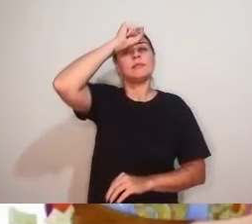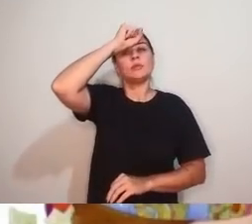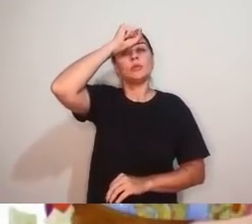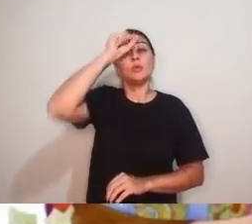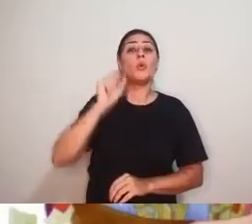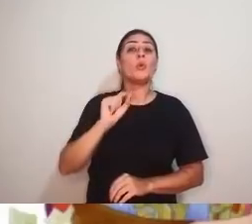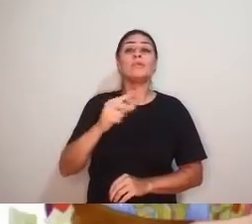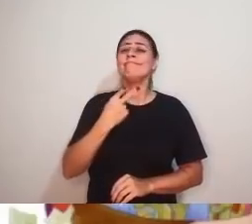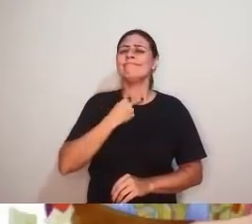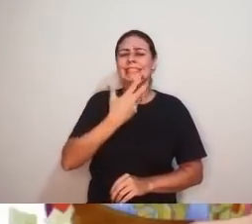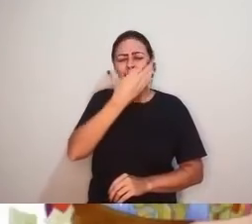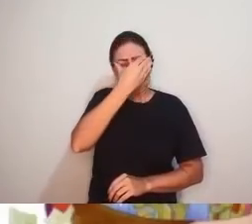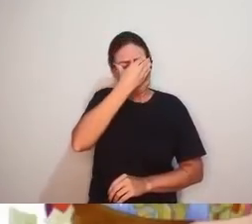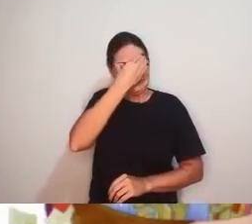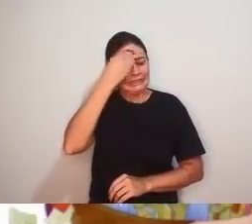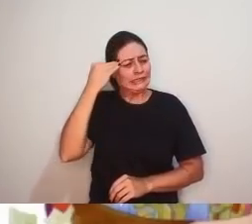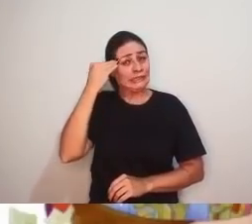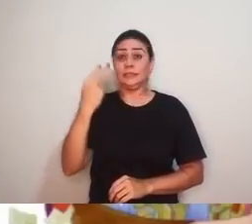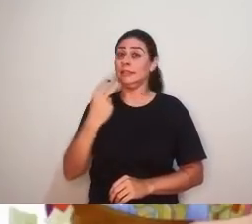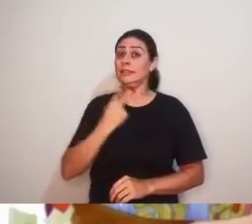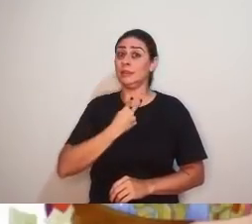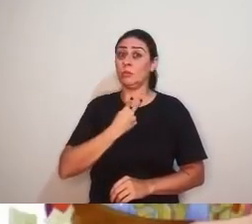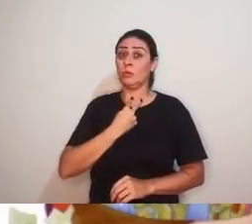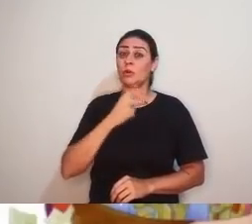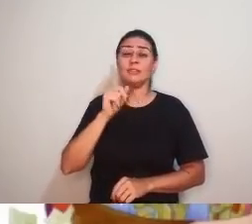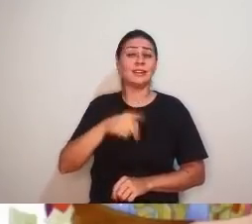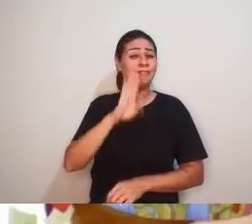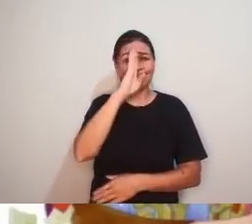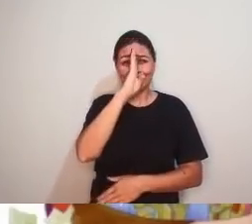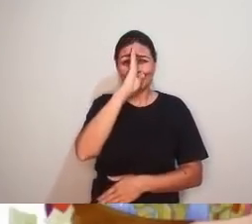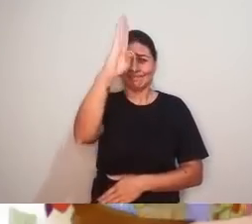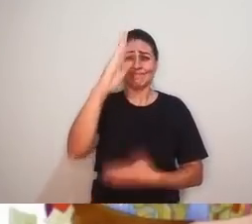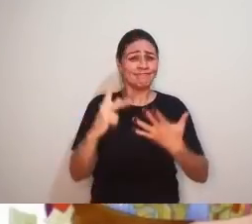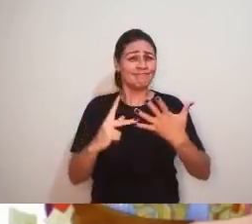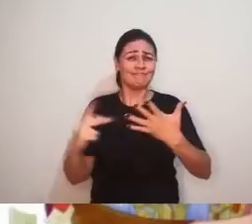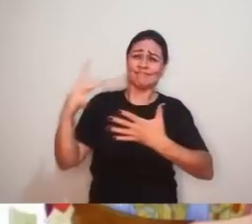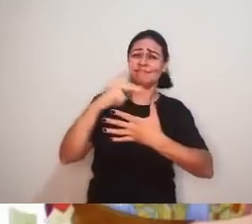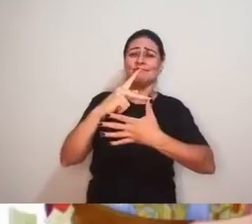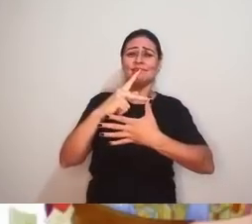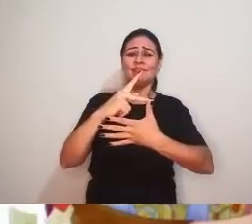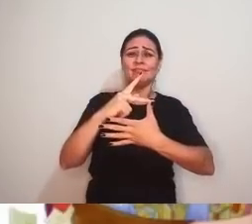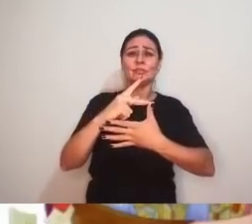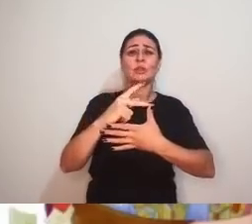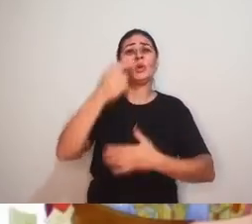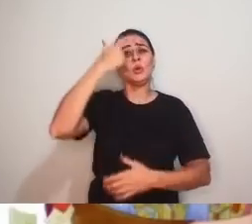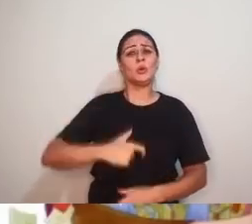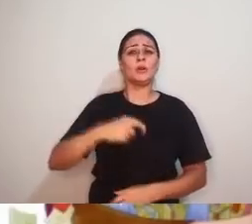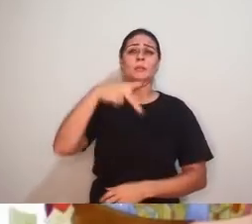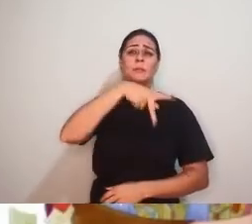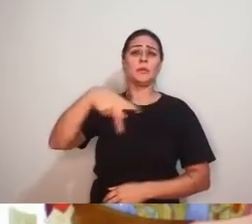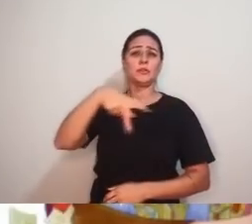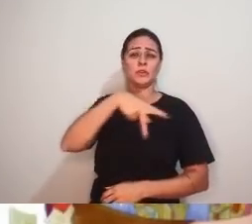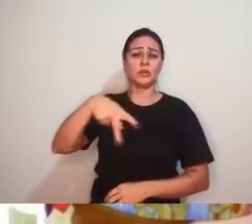processo ensino-aprendizagem, uma coisa que nós não podemos esquecer, e que está na essência do nosso entendimento enquanto